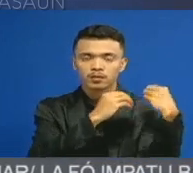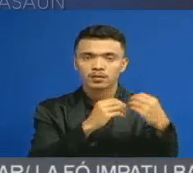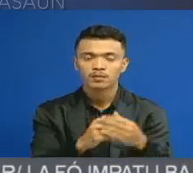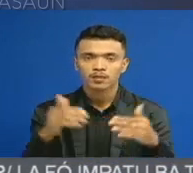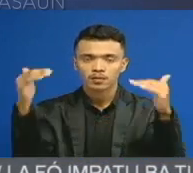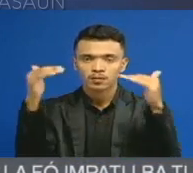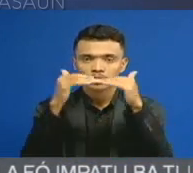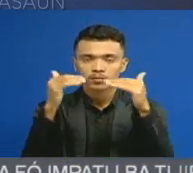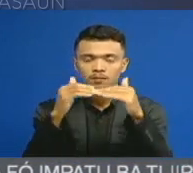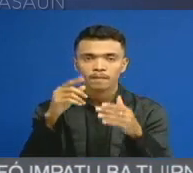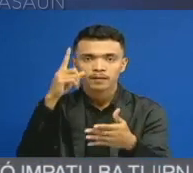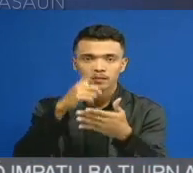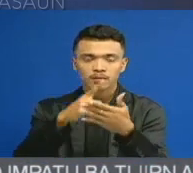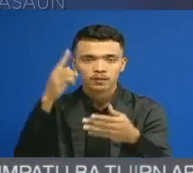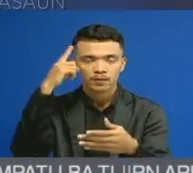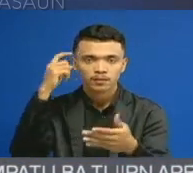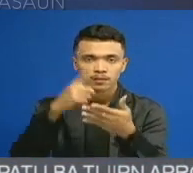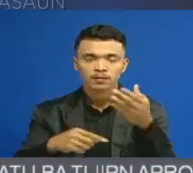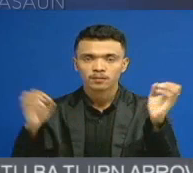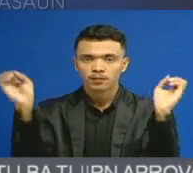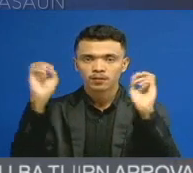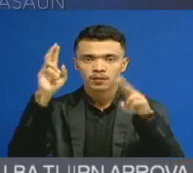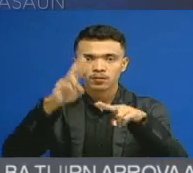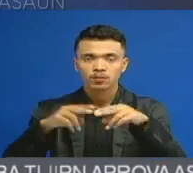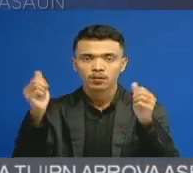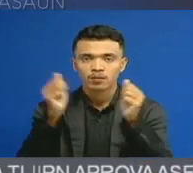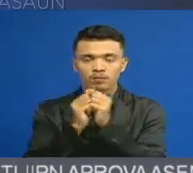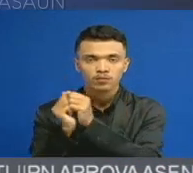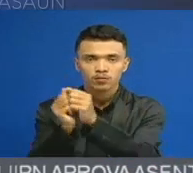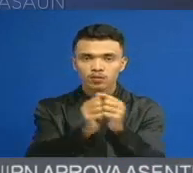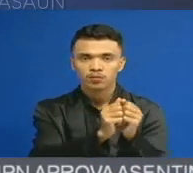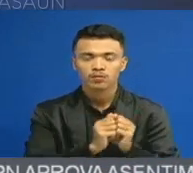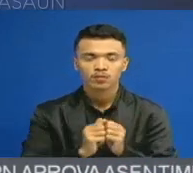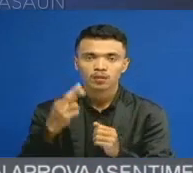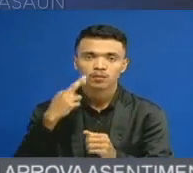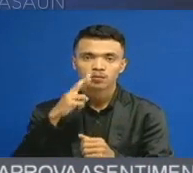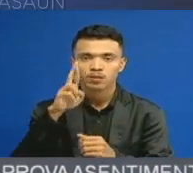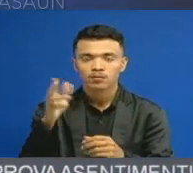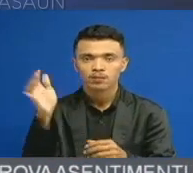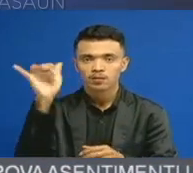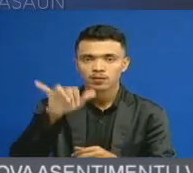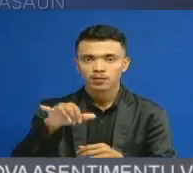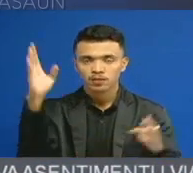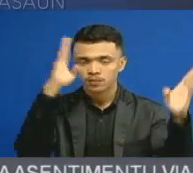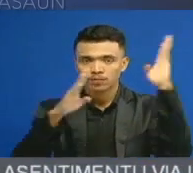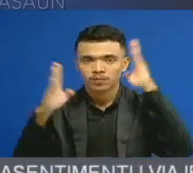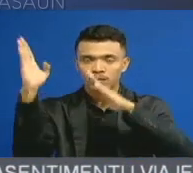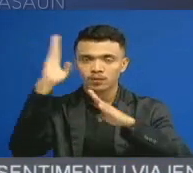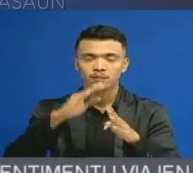diálogo. Não sabe que será a altura muito com a diplomacia. Dura muito até resolver ser nenhum problema. Aí não é, mas